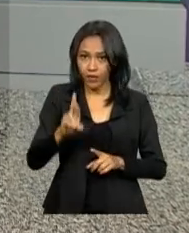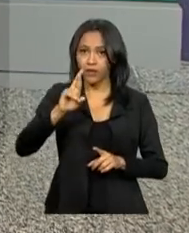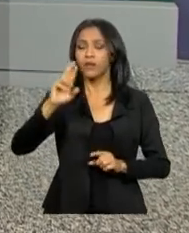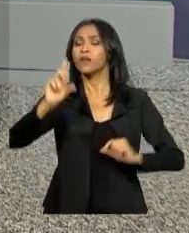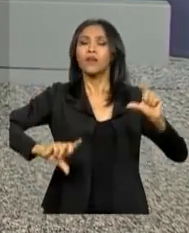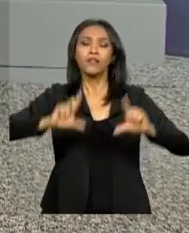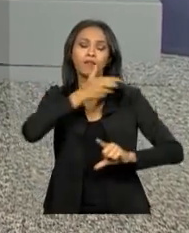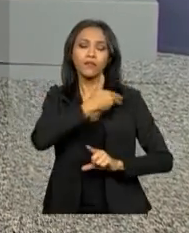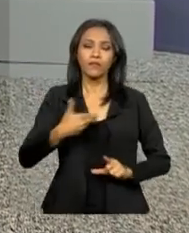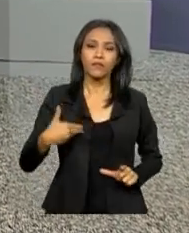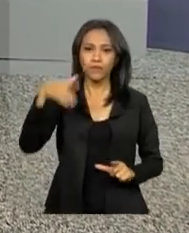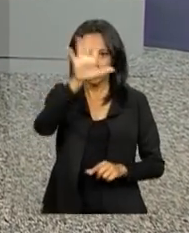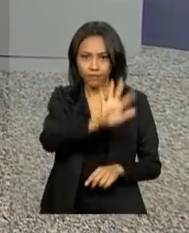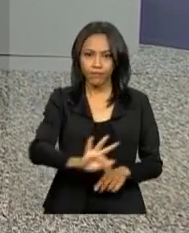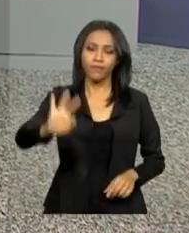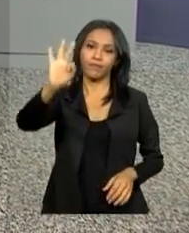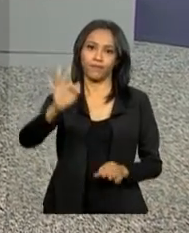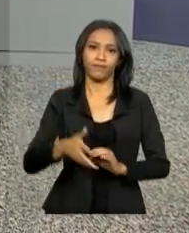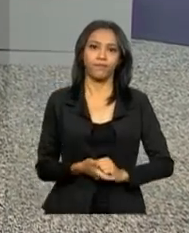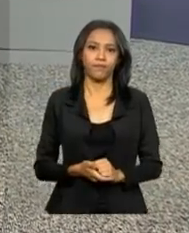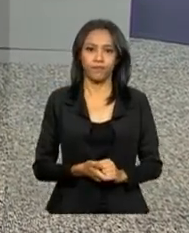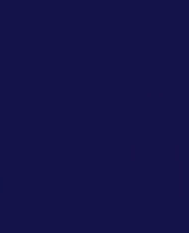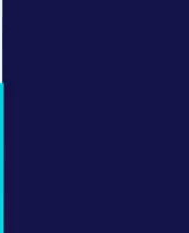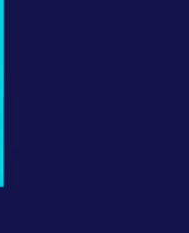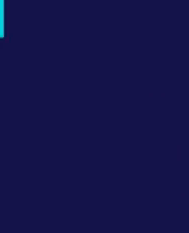NBR, a TV do Governo Federal.